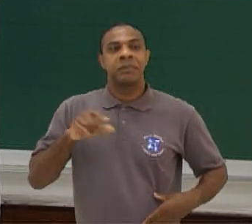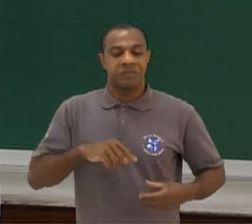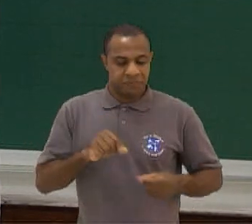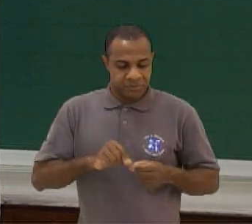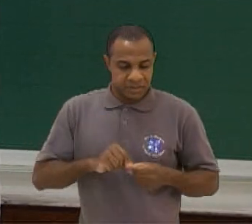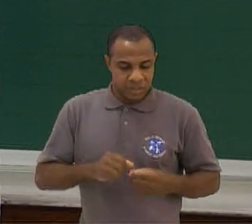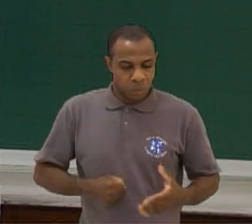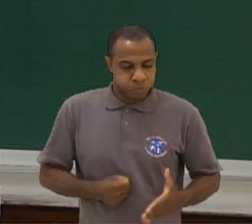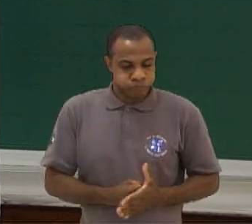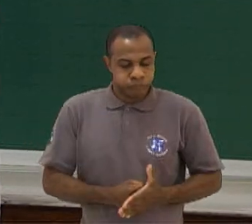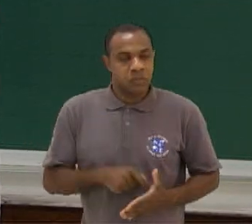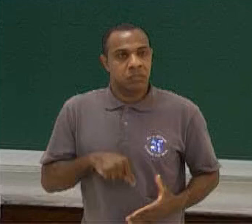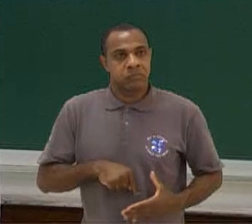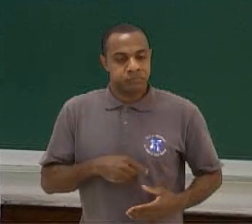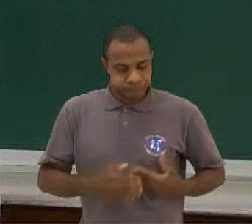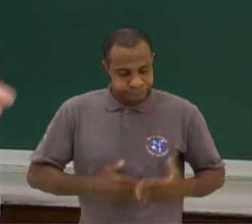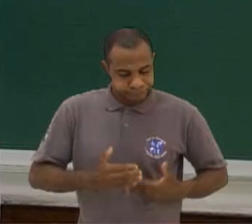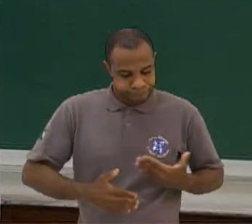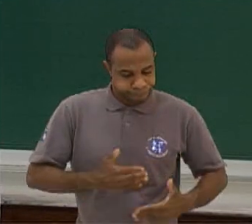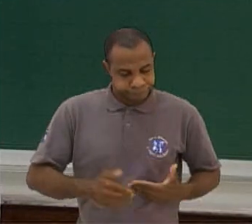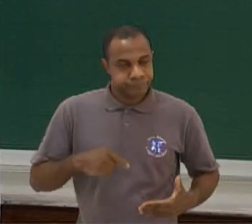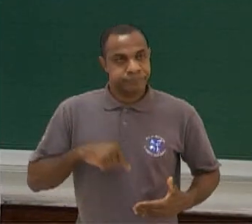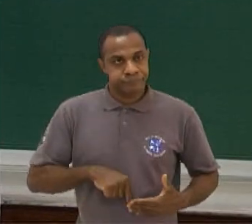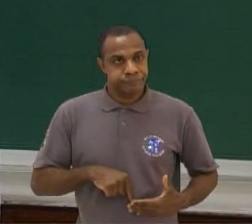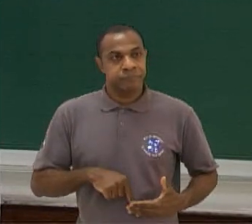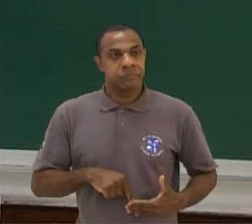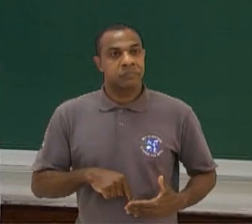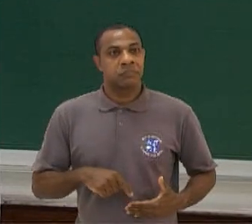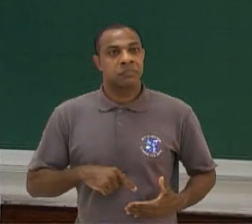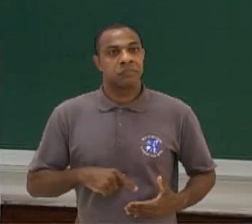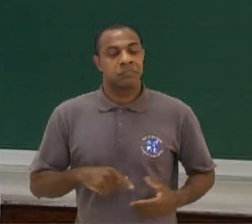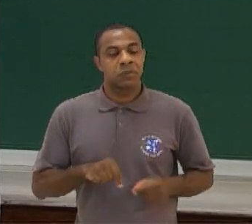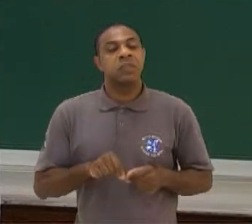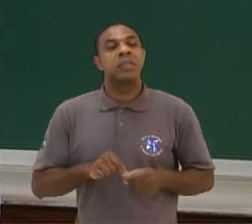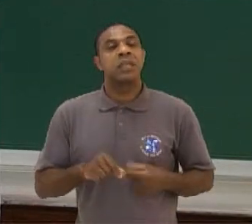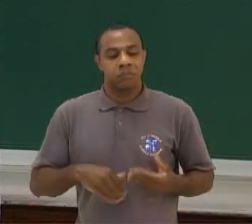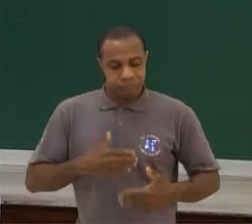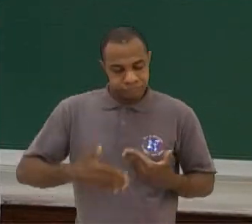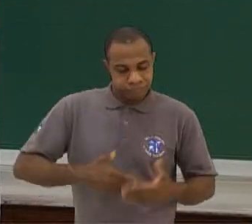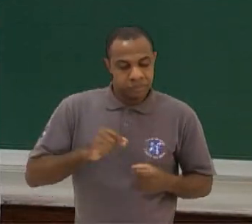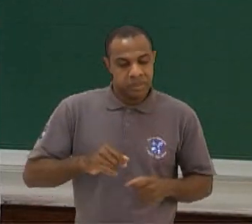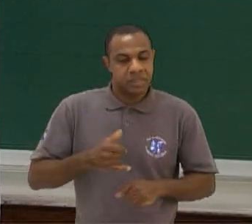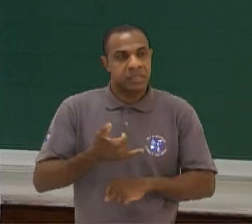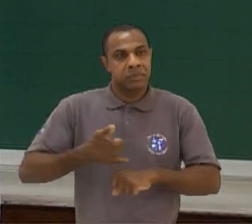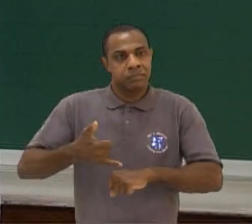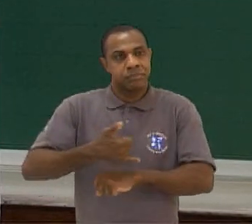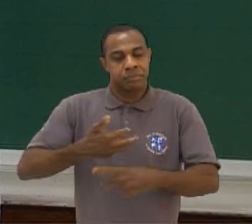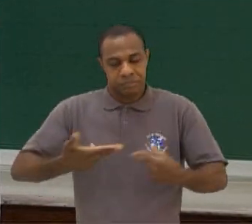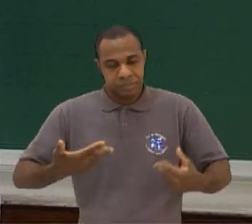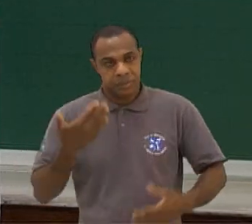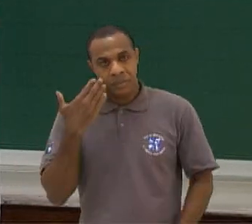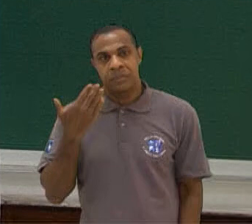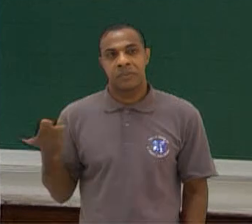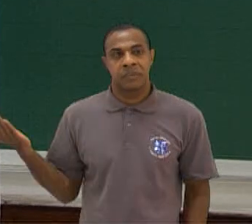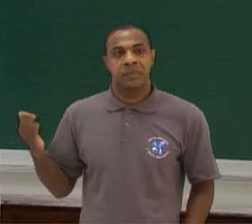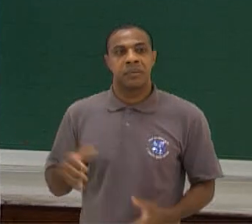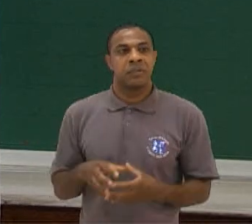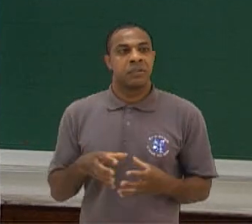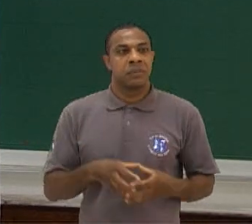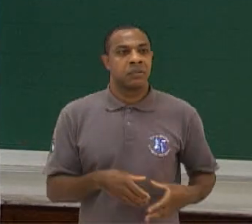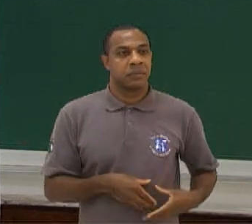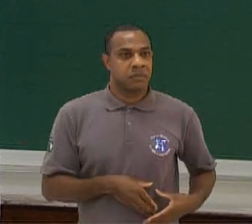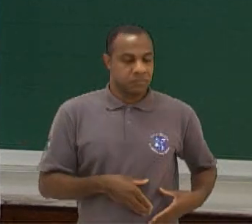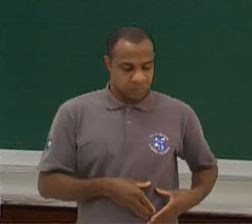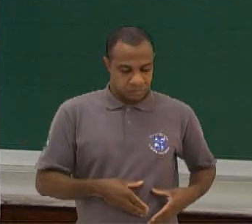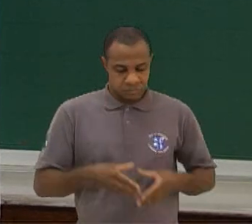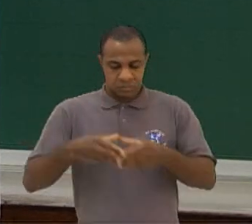inclusive a emulsão das gorduras aqui. Tá? Então, agora, eu separei esse pedacinho aqui,